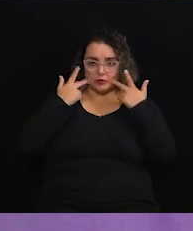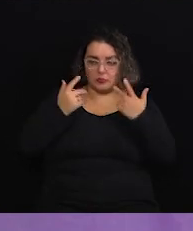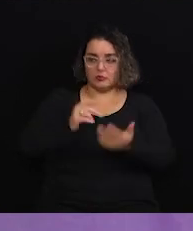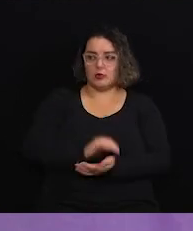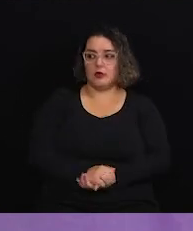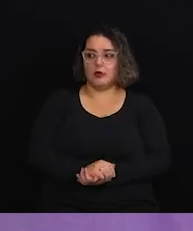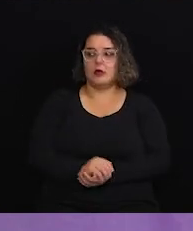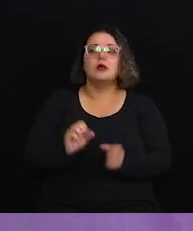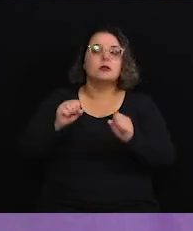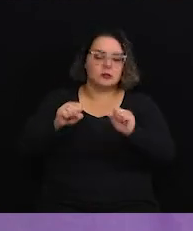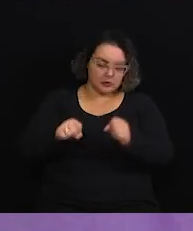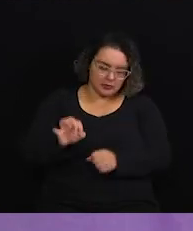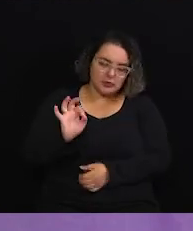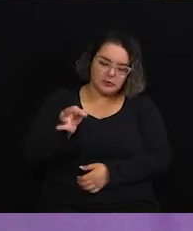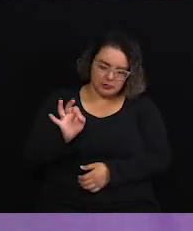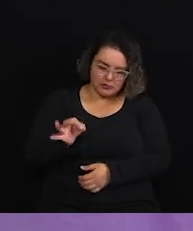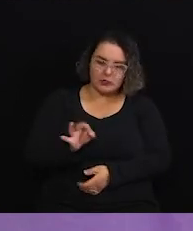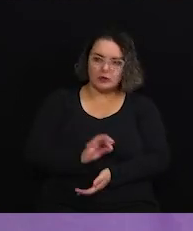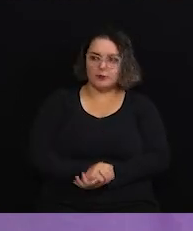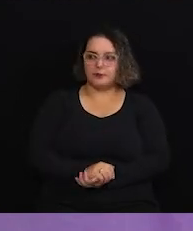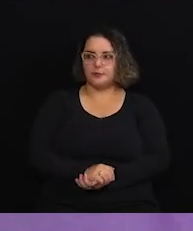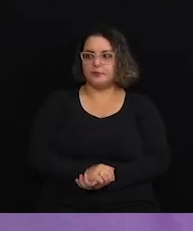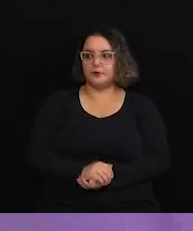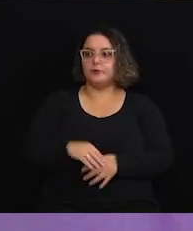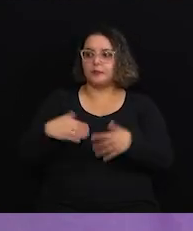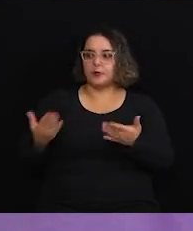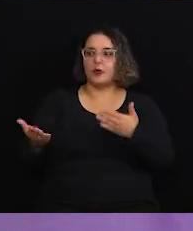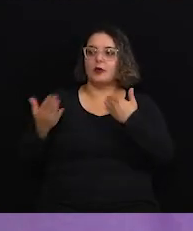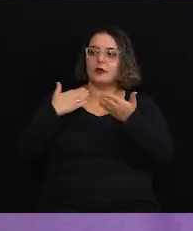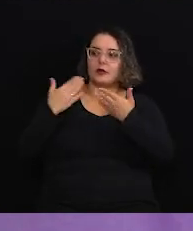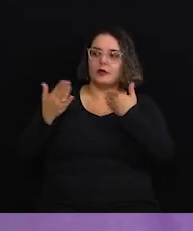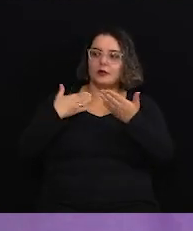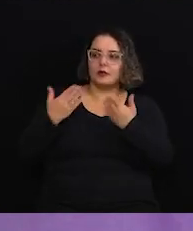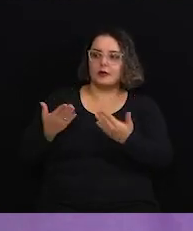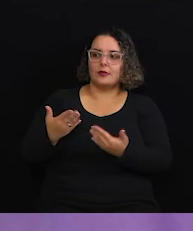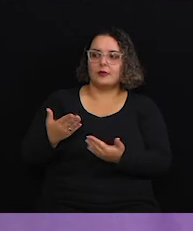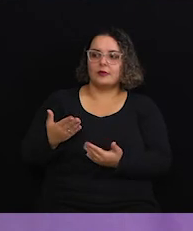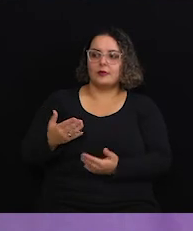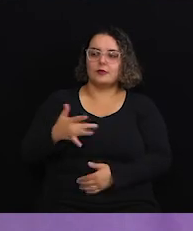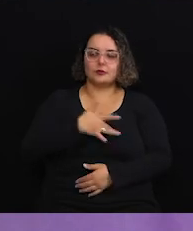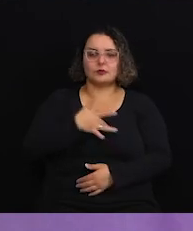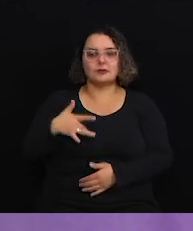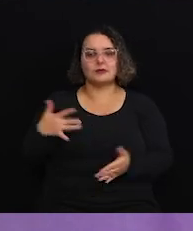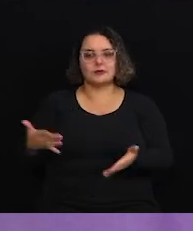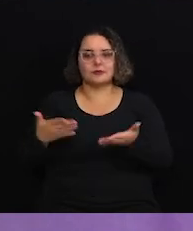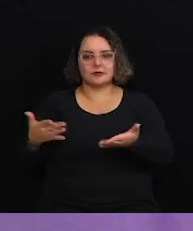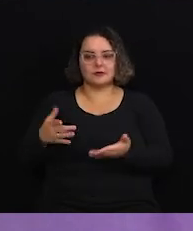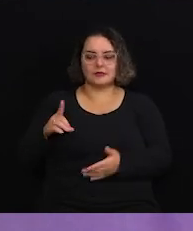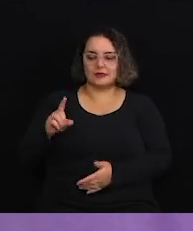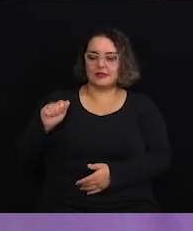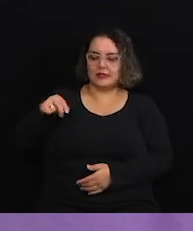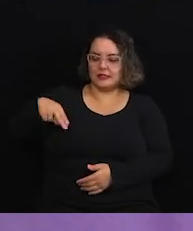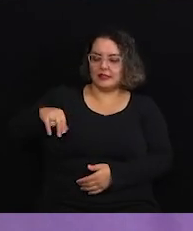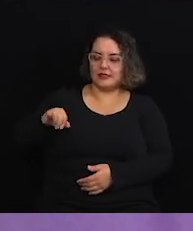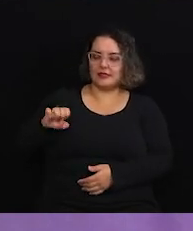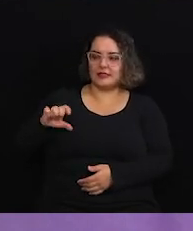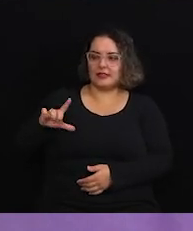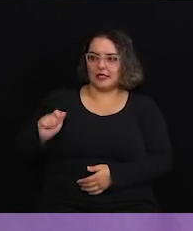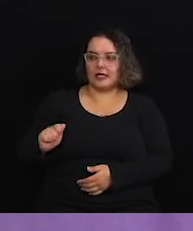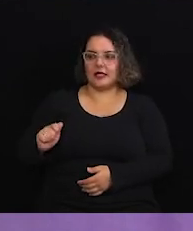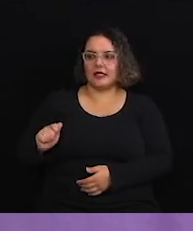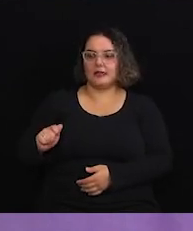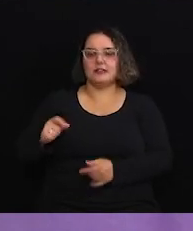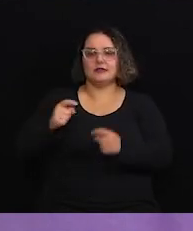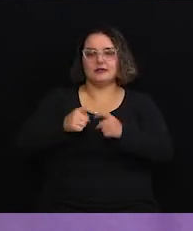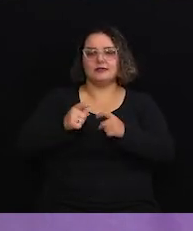normal. Exatamente. Então a gente conversou aqui no Saúde e Vida com a doutora Daniela